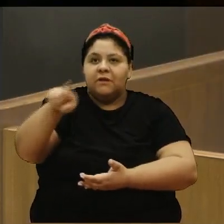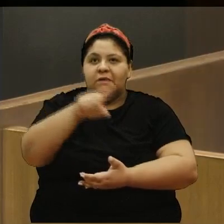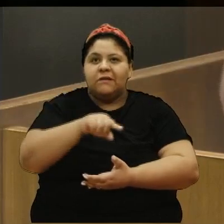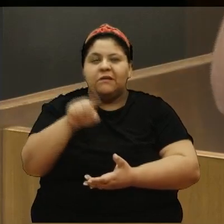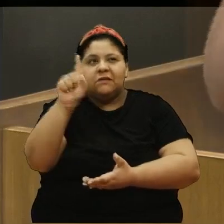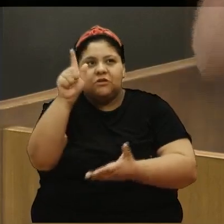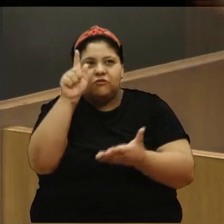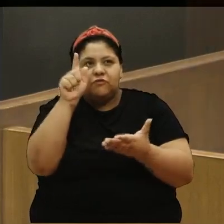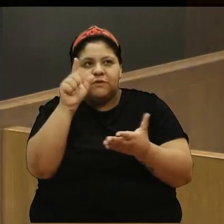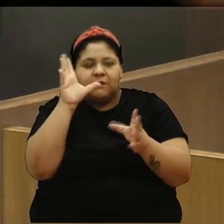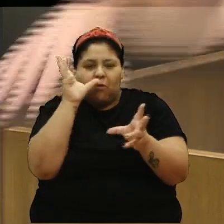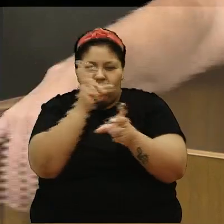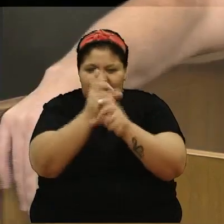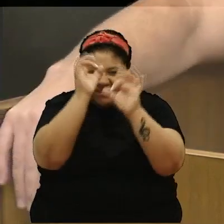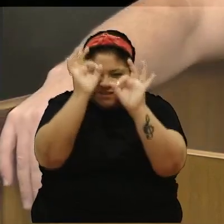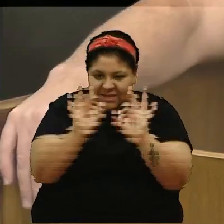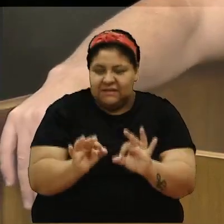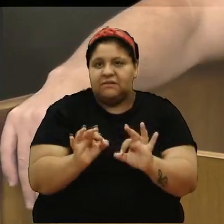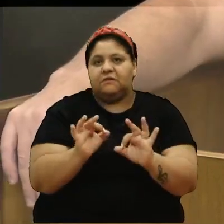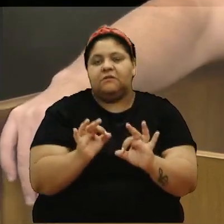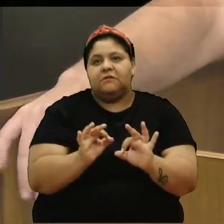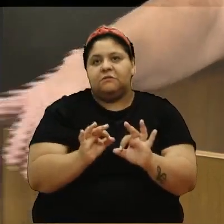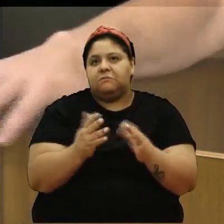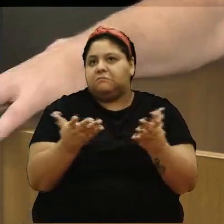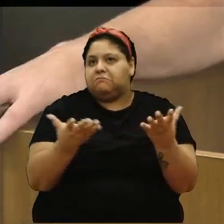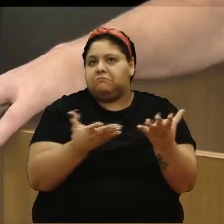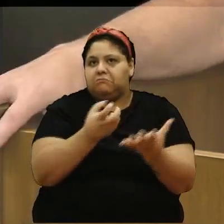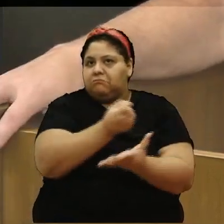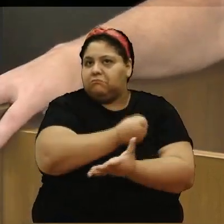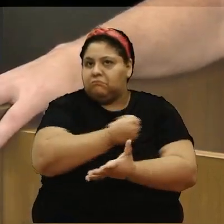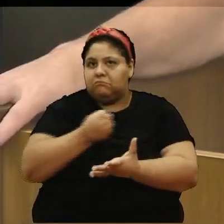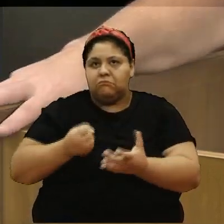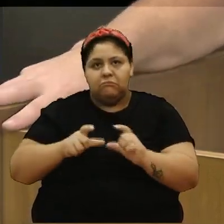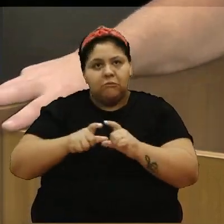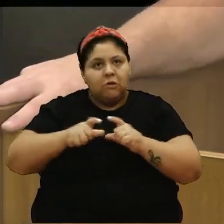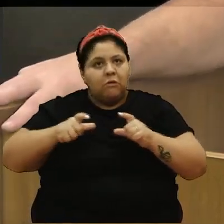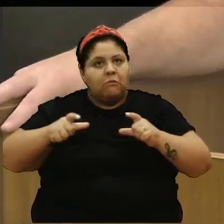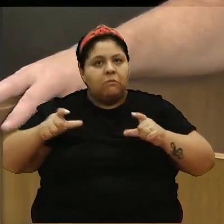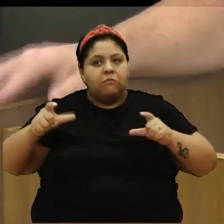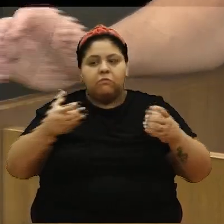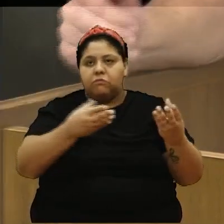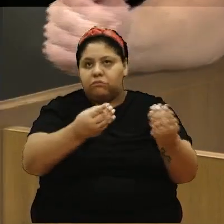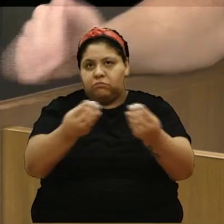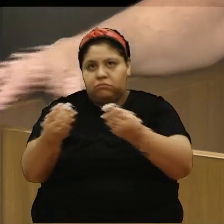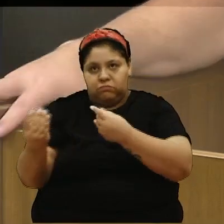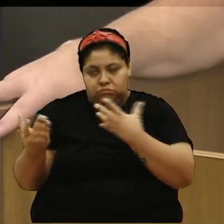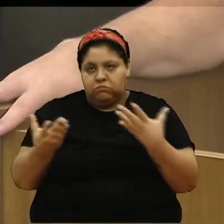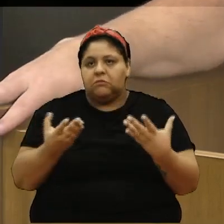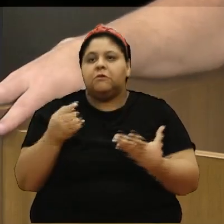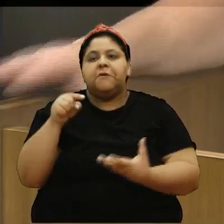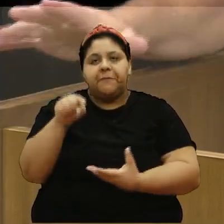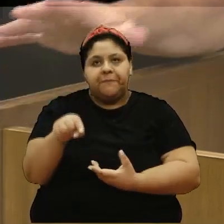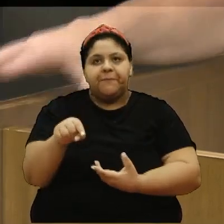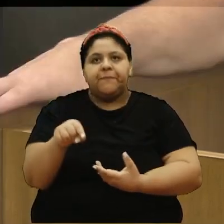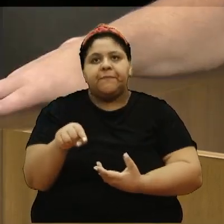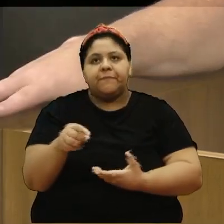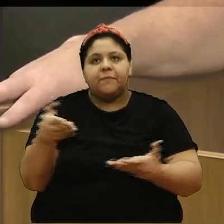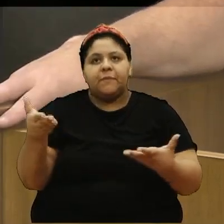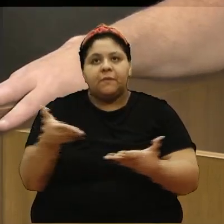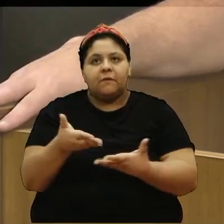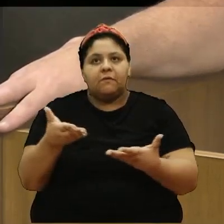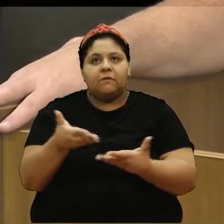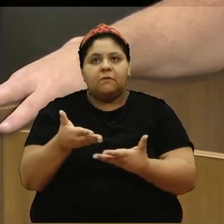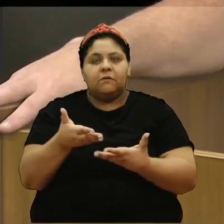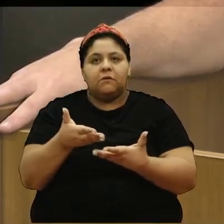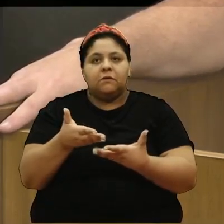na ponta da caneta, praticamente o número aumenta e aumenta bastante. Isso serviu para dar essa